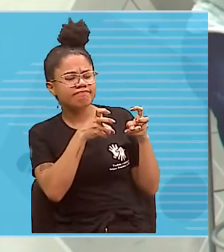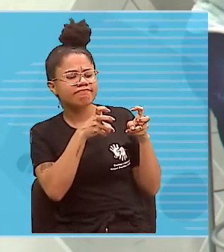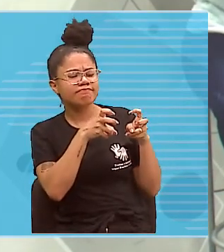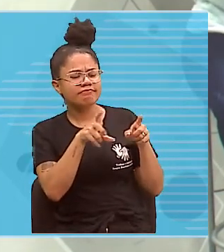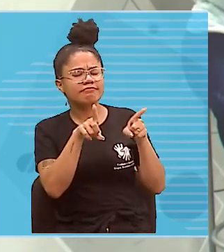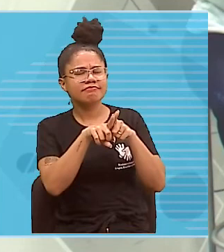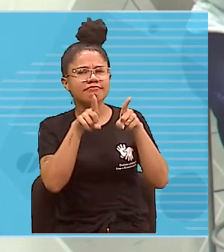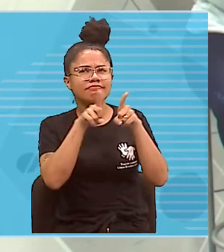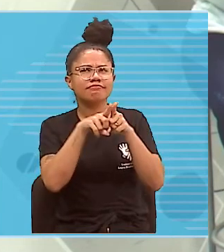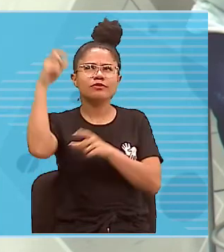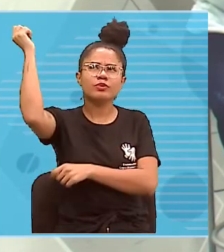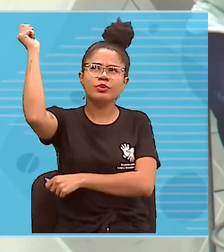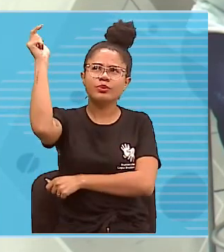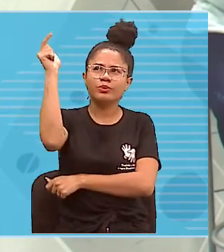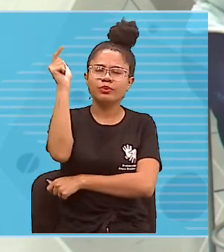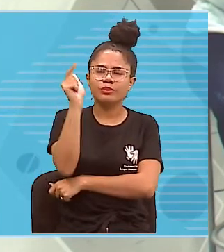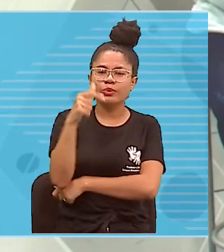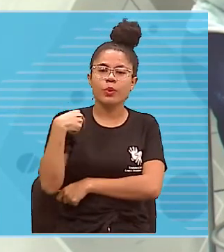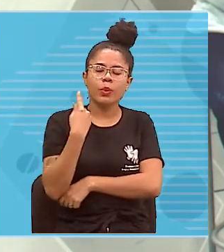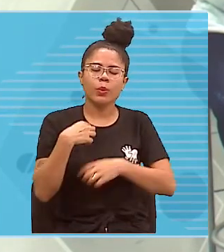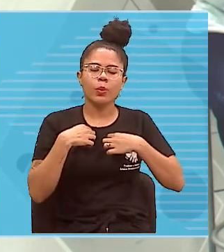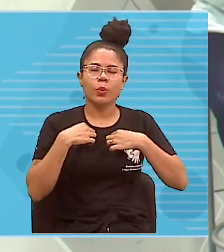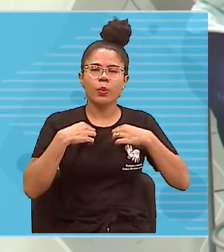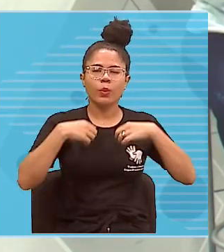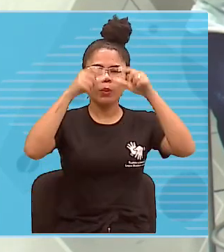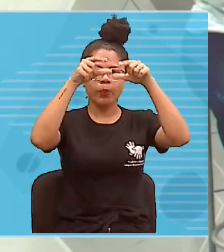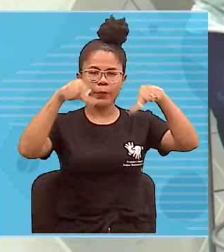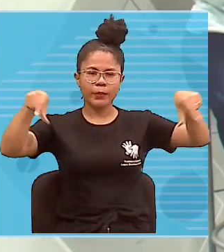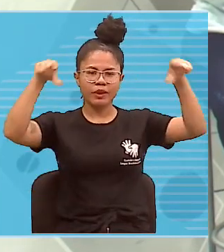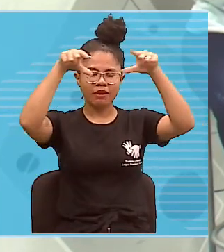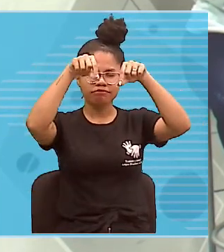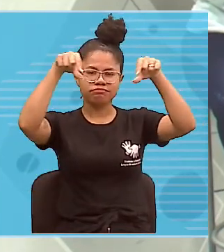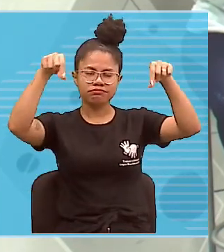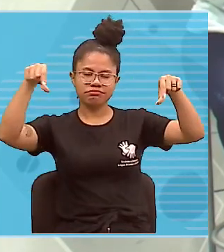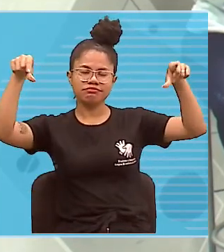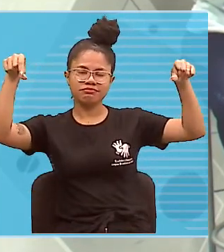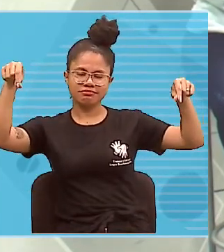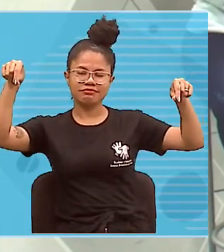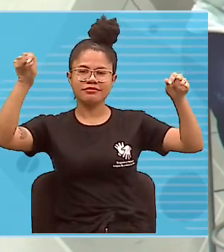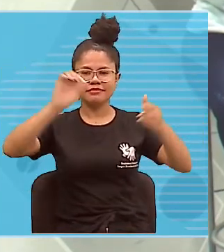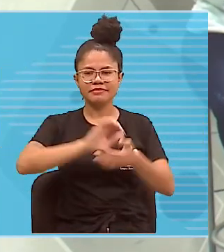e o sol coarando nossas roupas no varal.